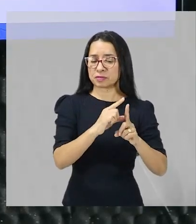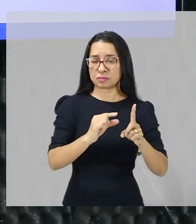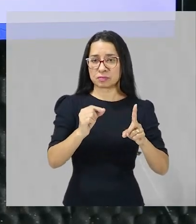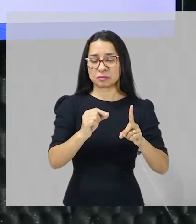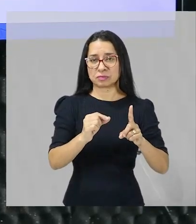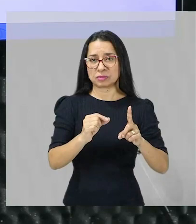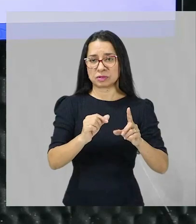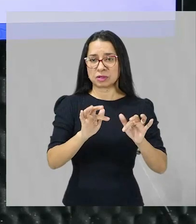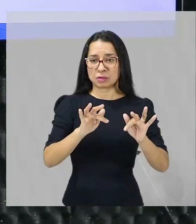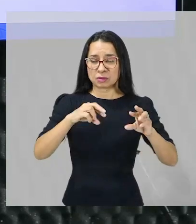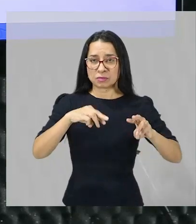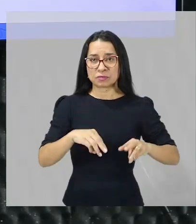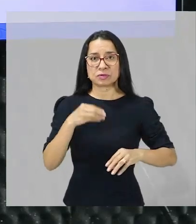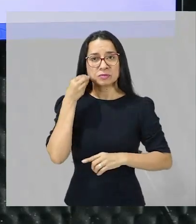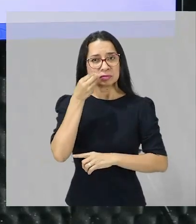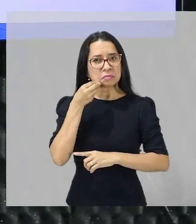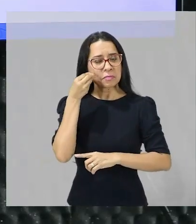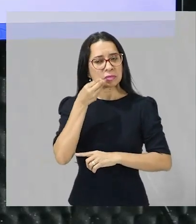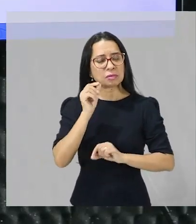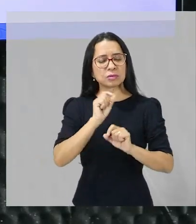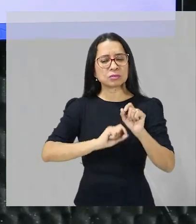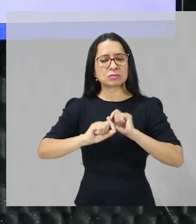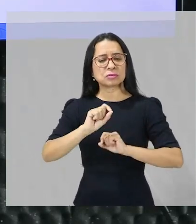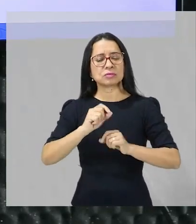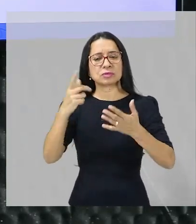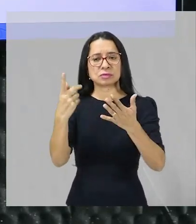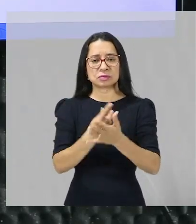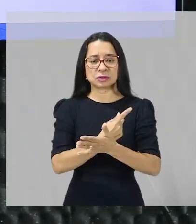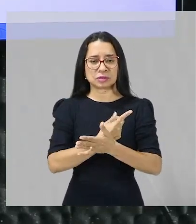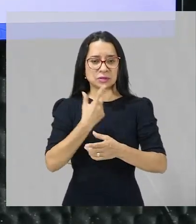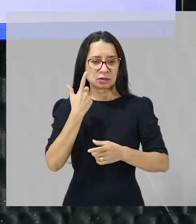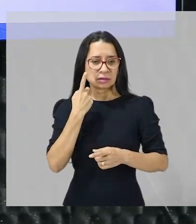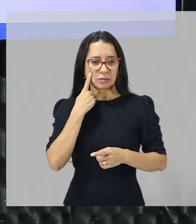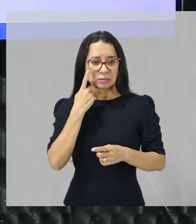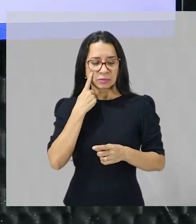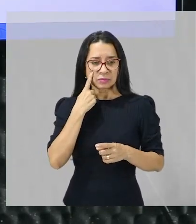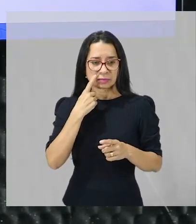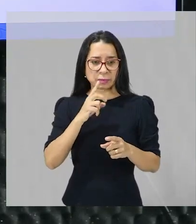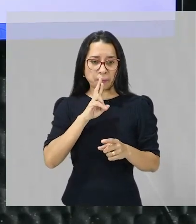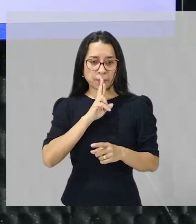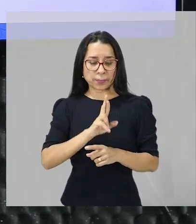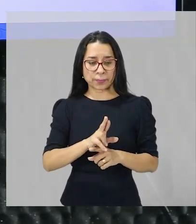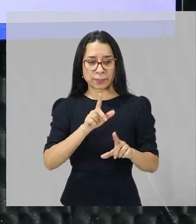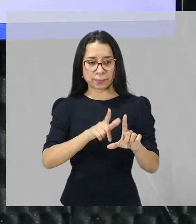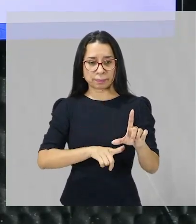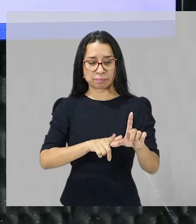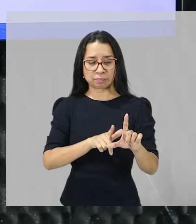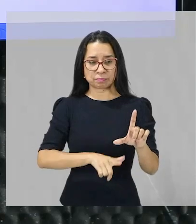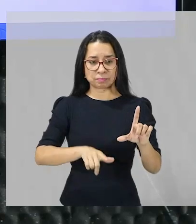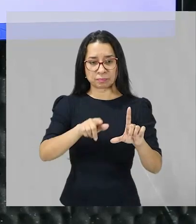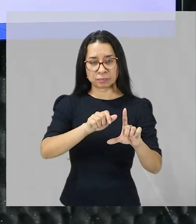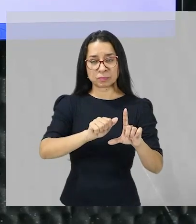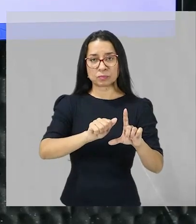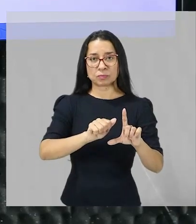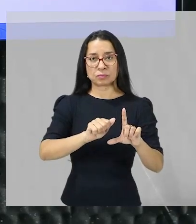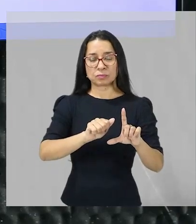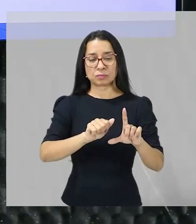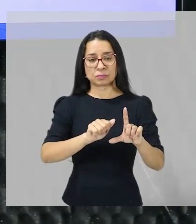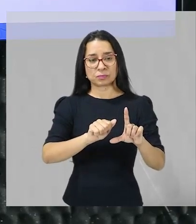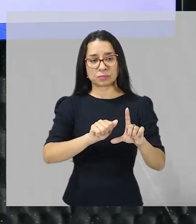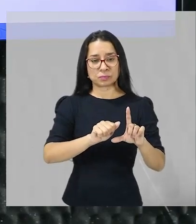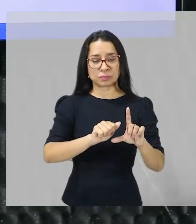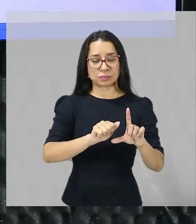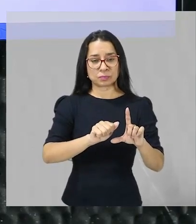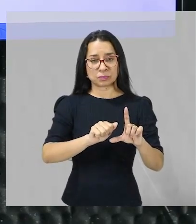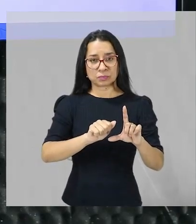experimento, o que vai acontecer? Vamos analisar aqui as alternativas. A letra A fala que, ao final do experimento, as plantas